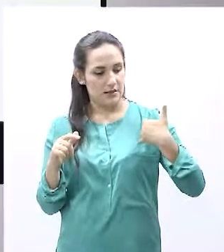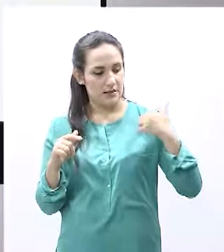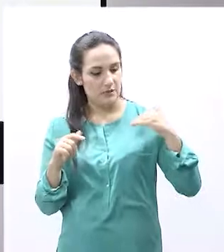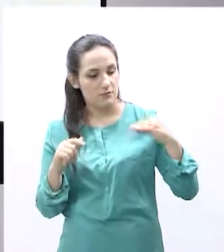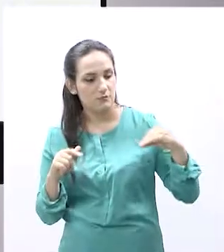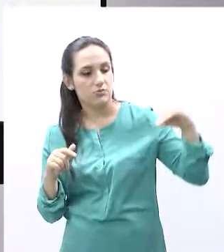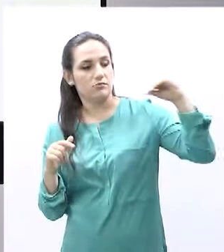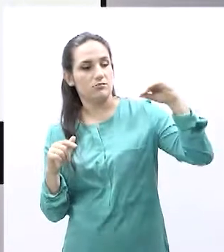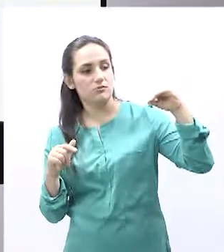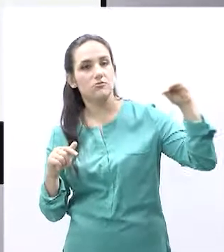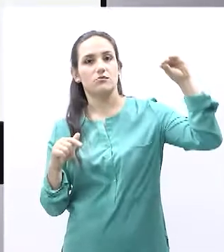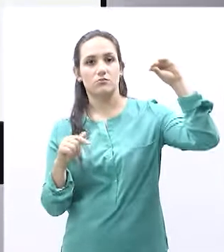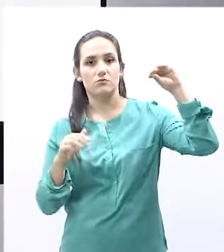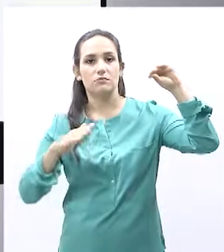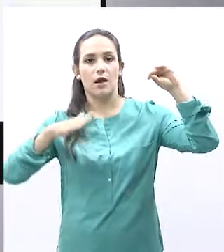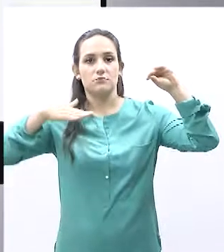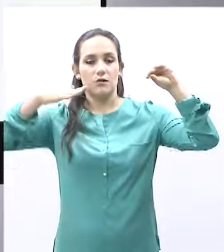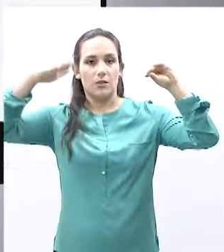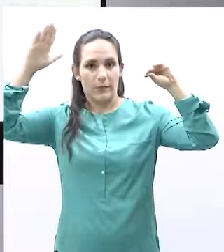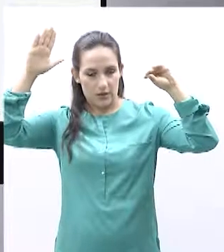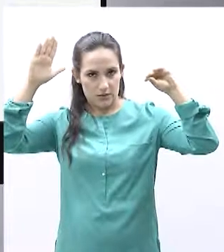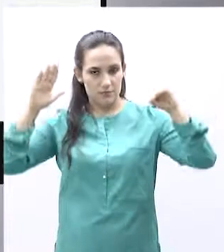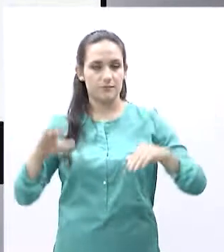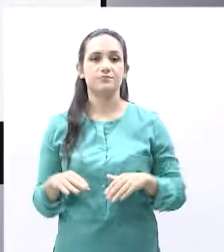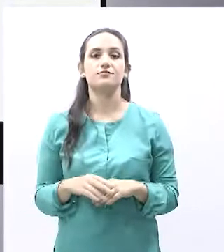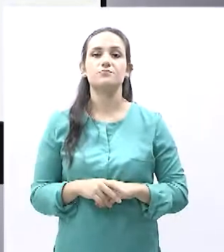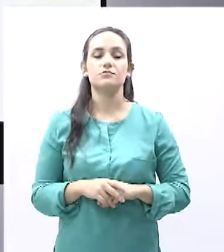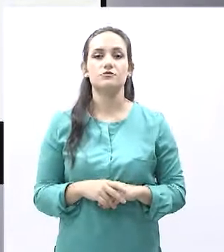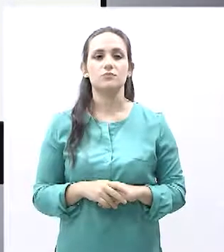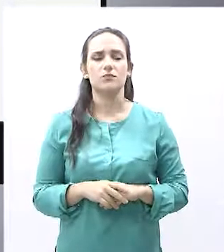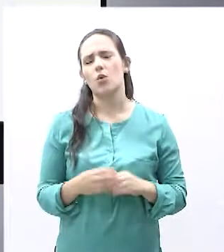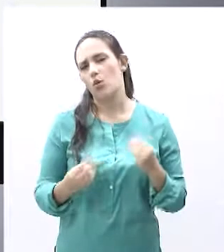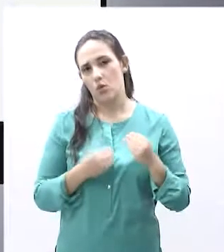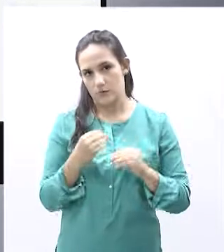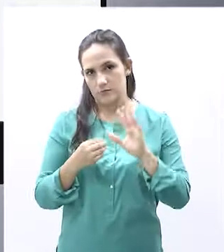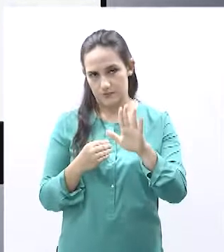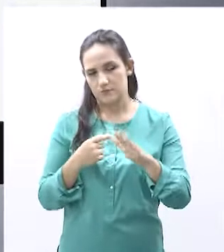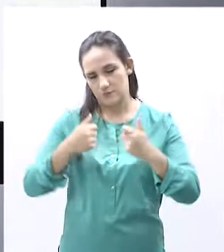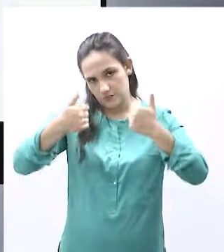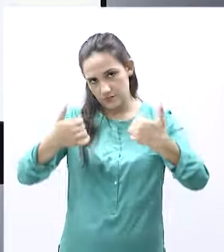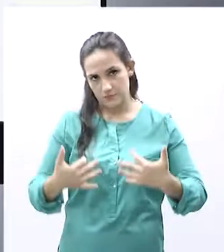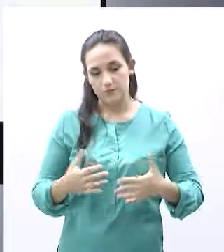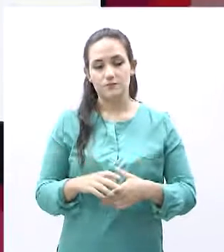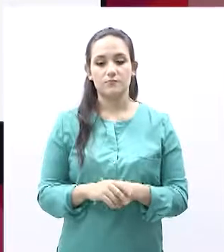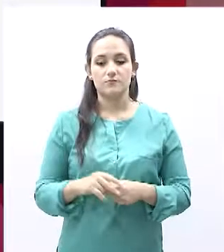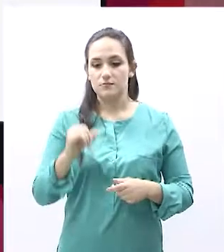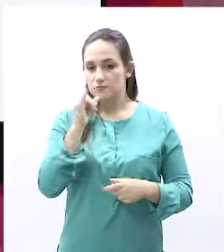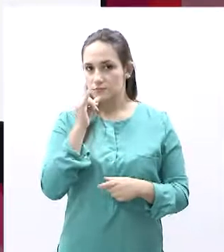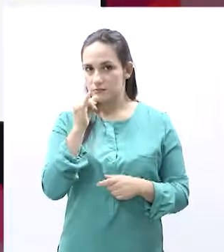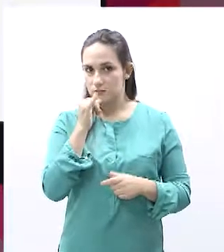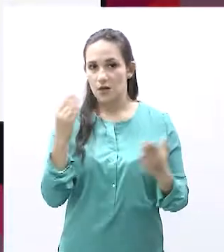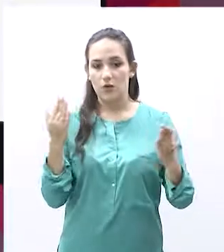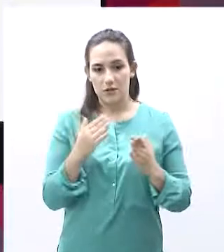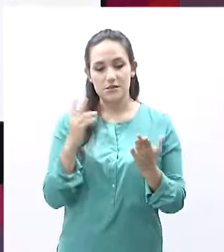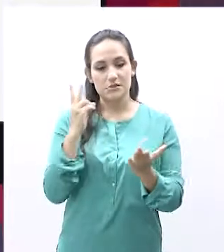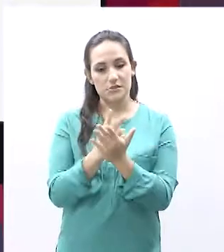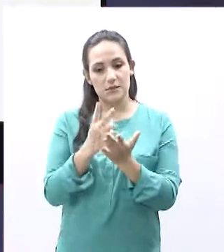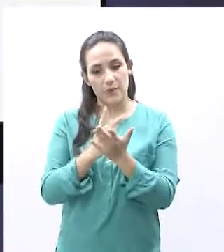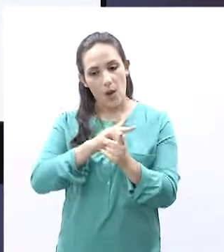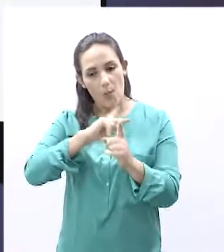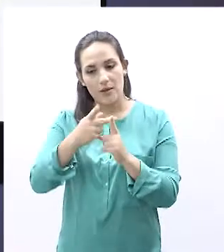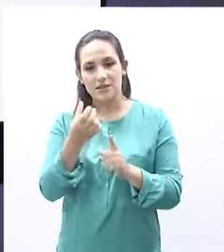mudou na reforma da Previdência, vai mudar todos os anos. Essa regra de transição, ela aumenta 6 meses